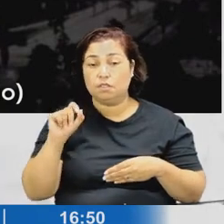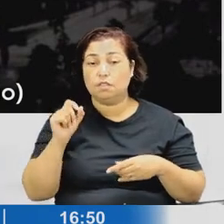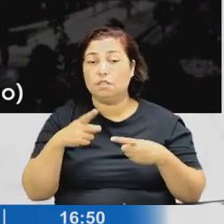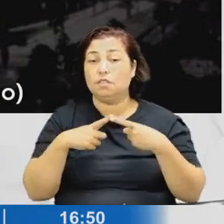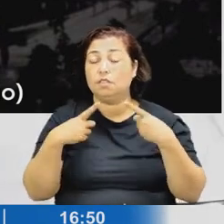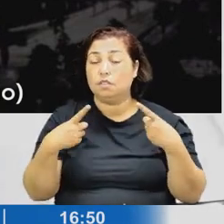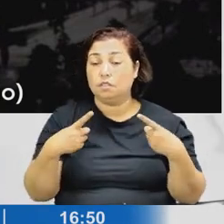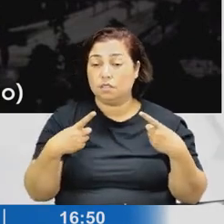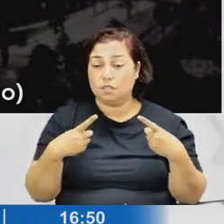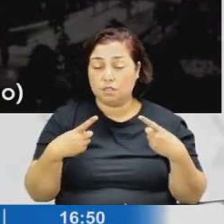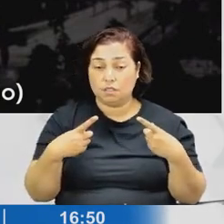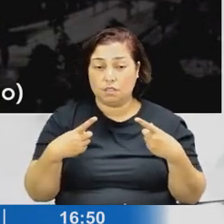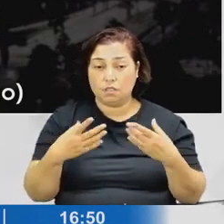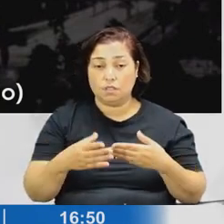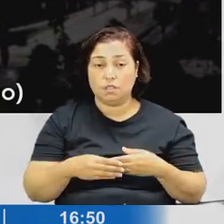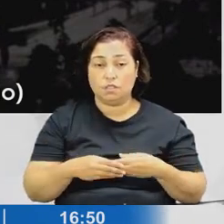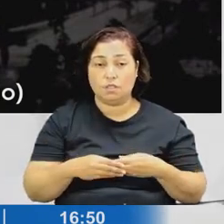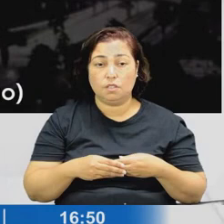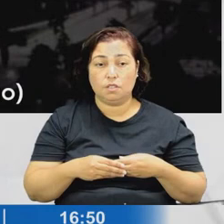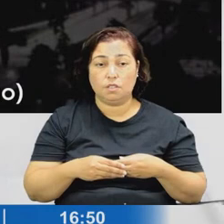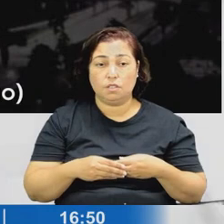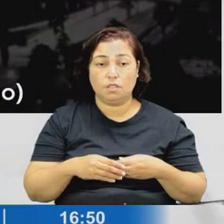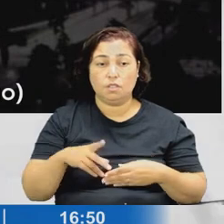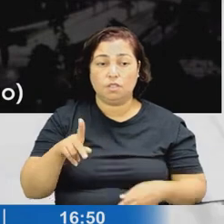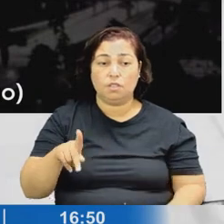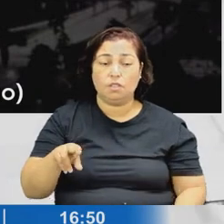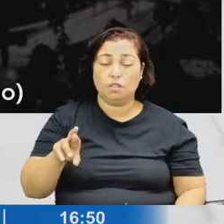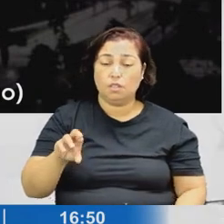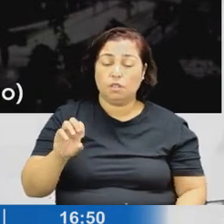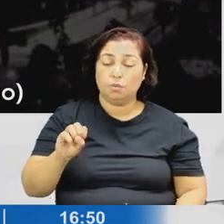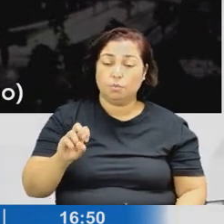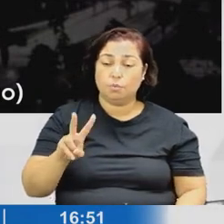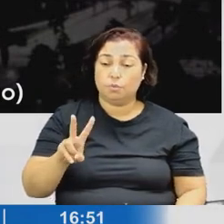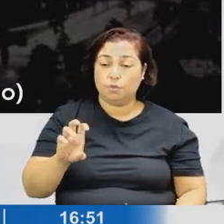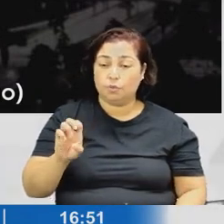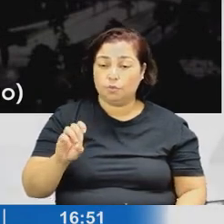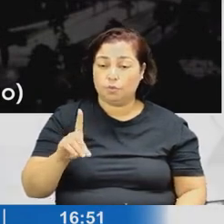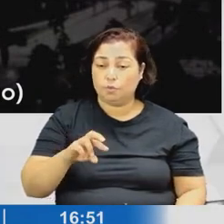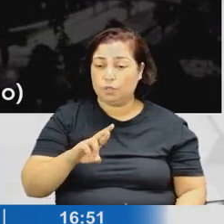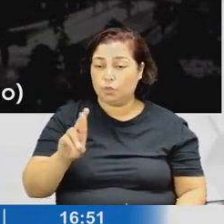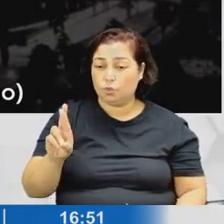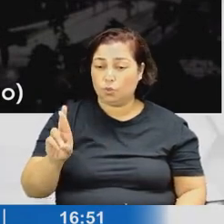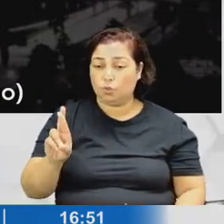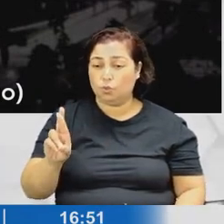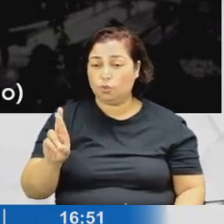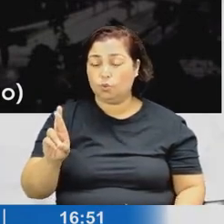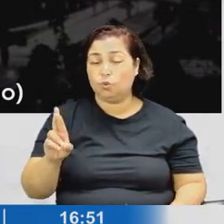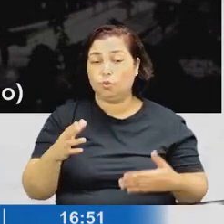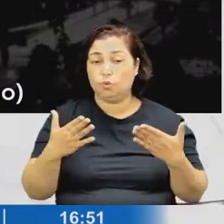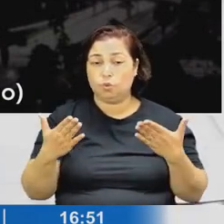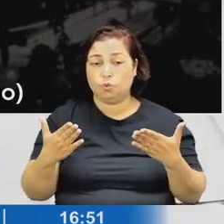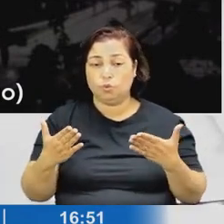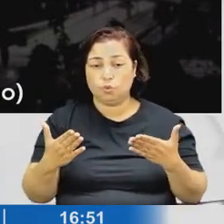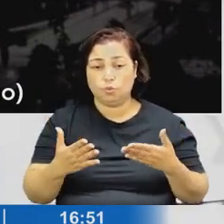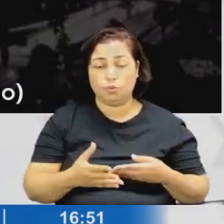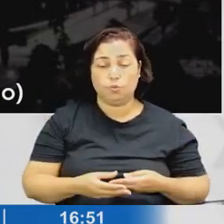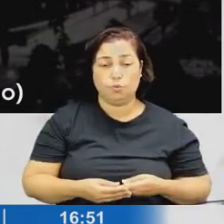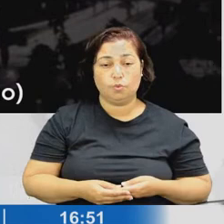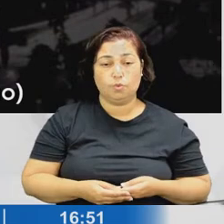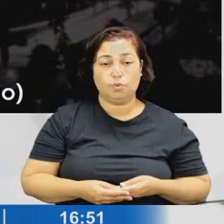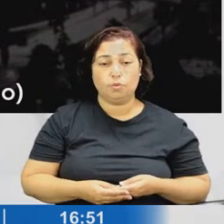mais provedor pai e mãe é provedor né a mãe do pai que ele é provedora ela não é mais a heroína que sequestra Diplomata